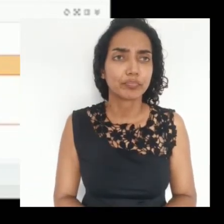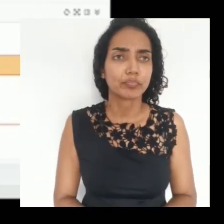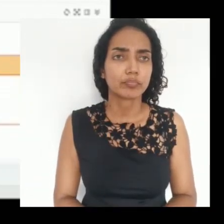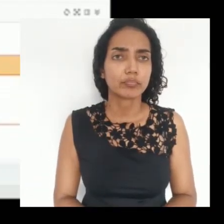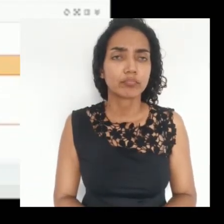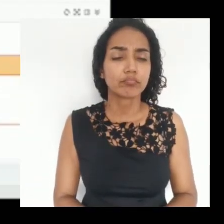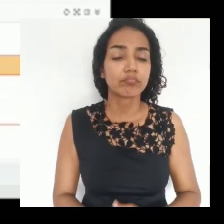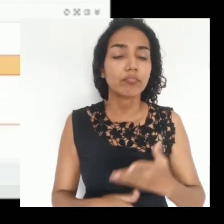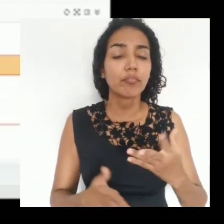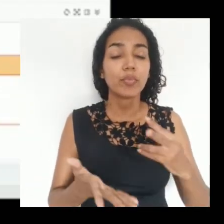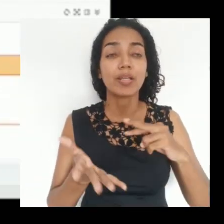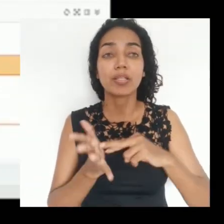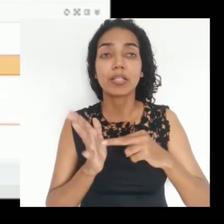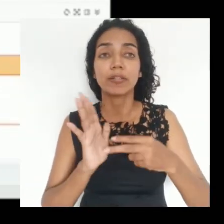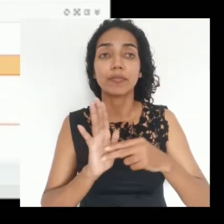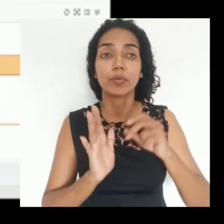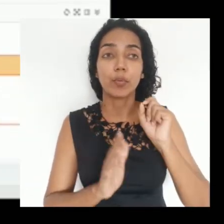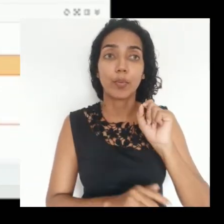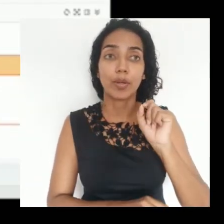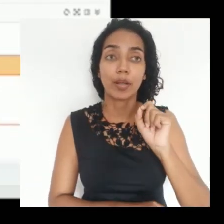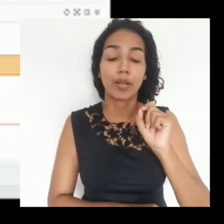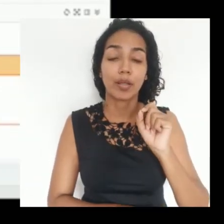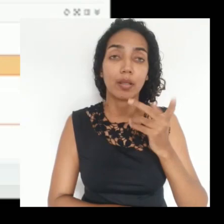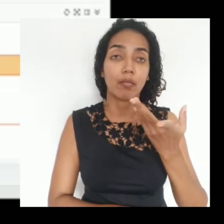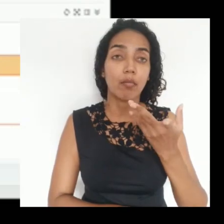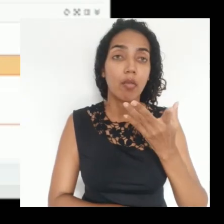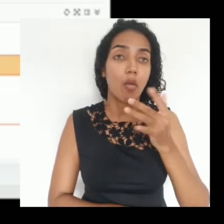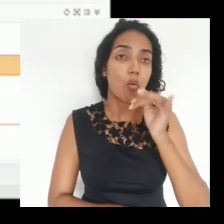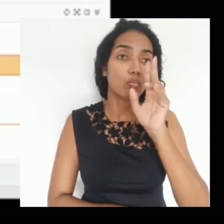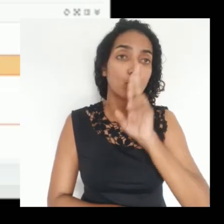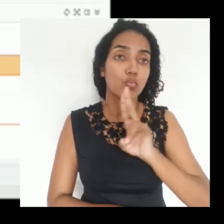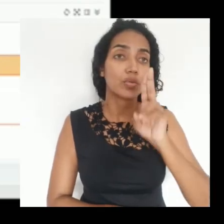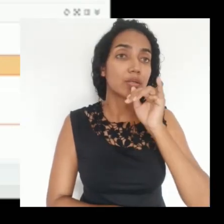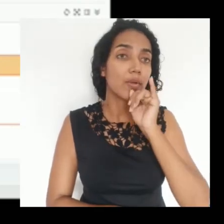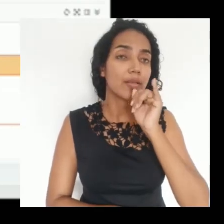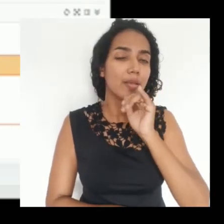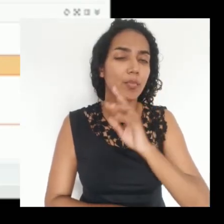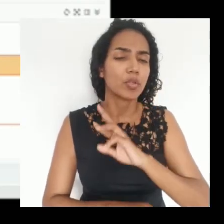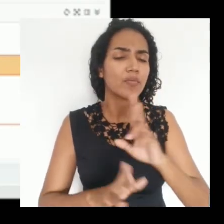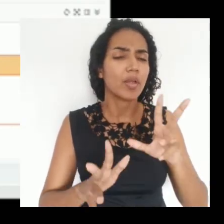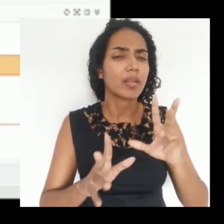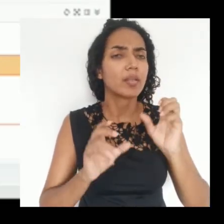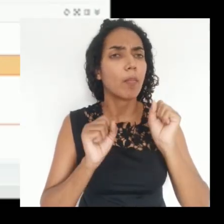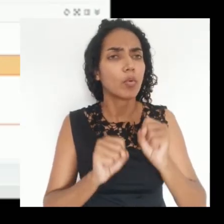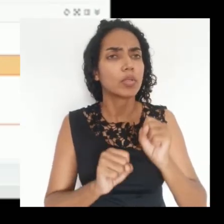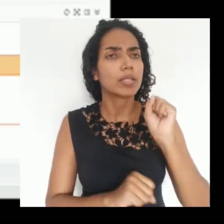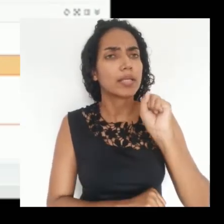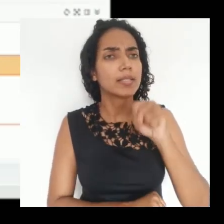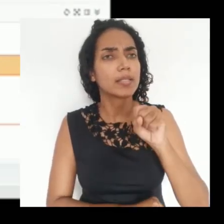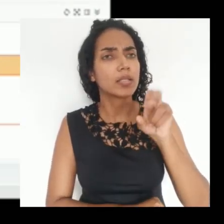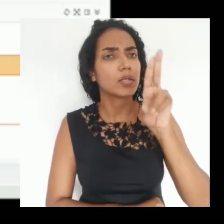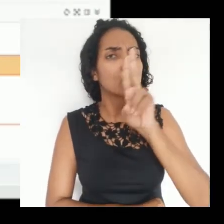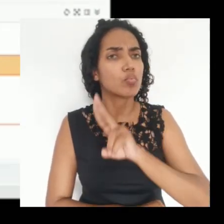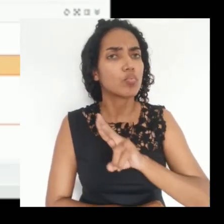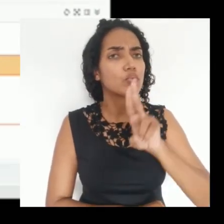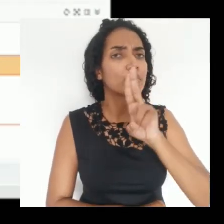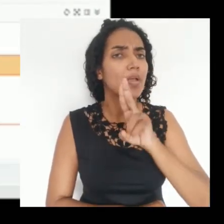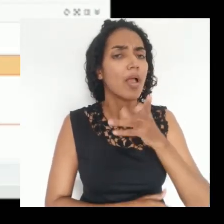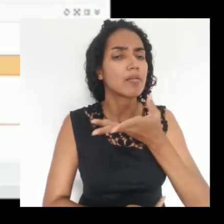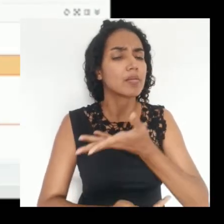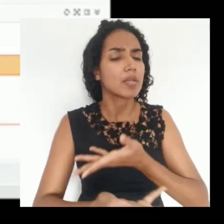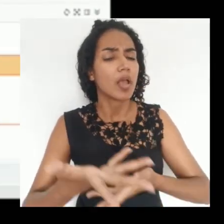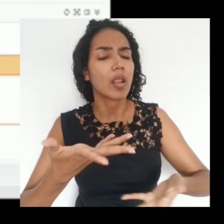dizer, eu peguei um exemplo um pouco diferente, eu poderia sim implementar esse relacionamento dessa forma aqui,